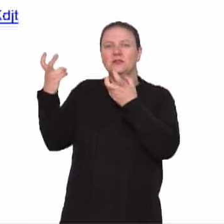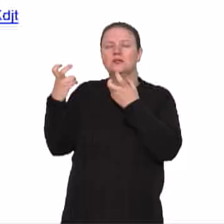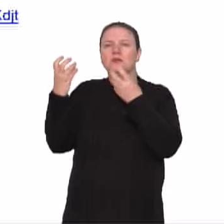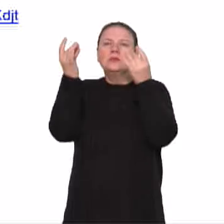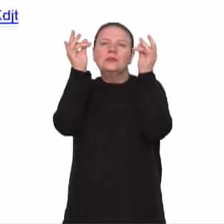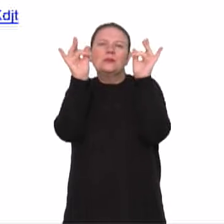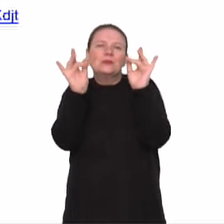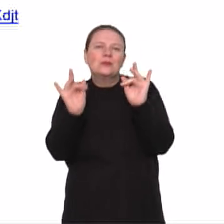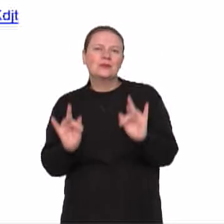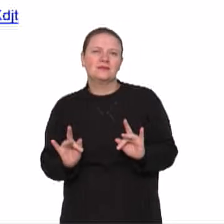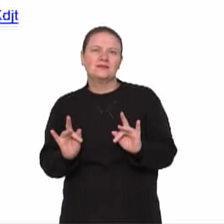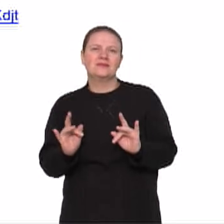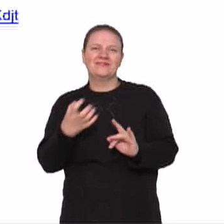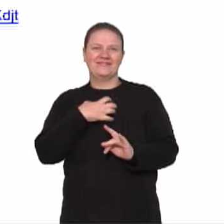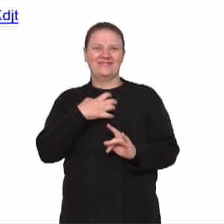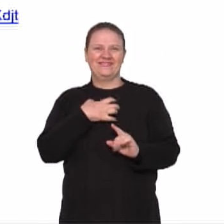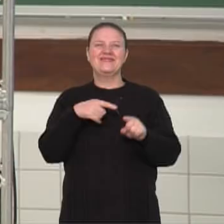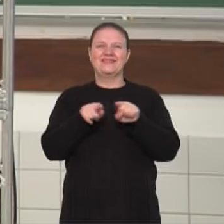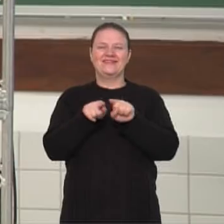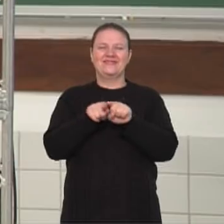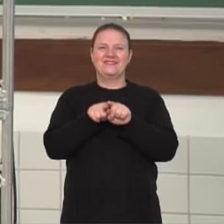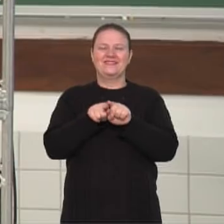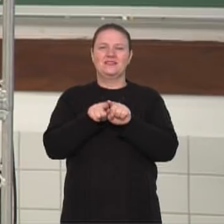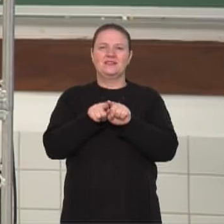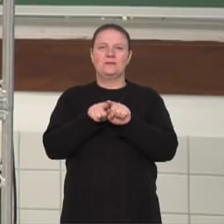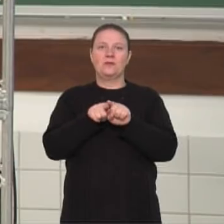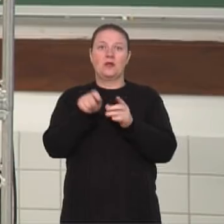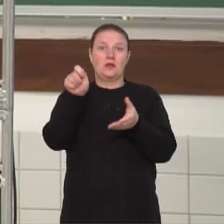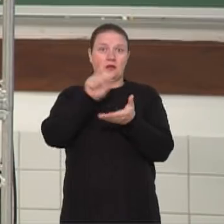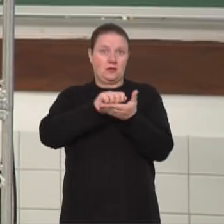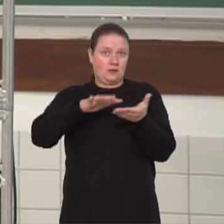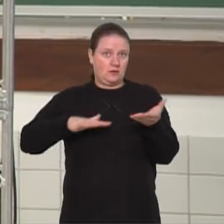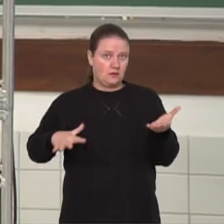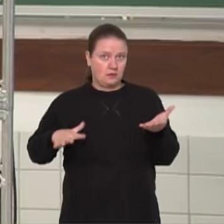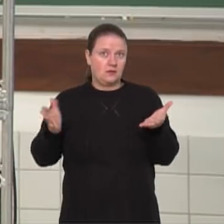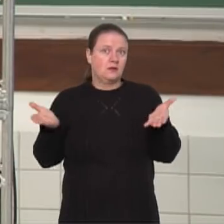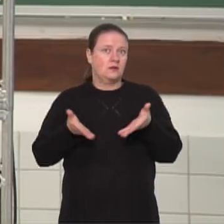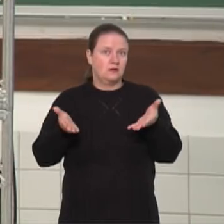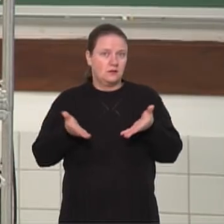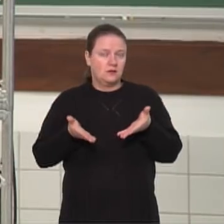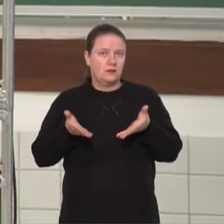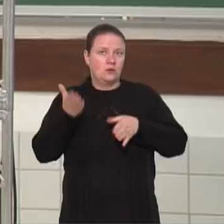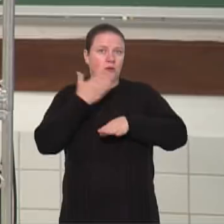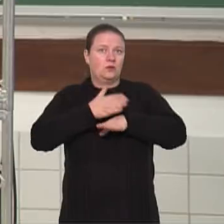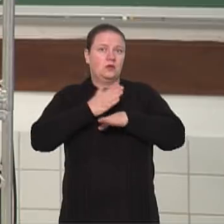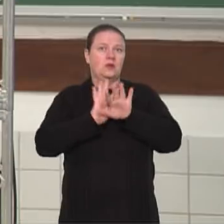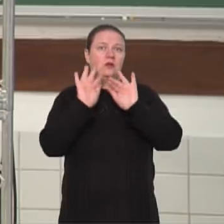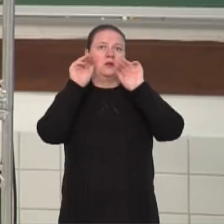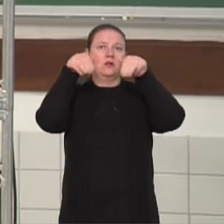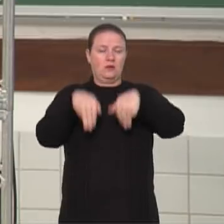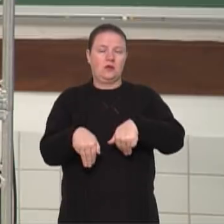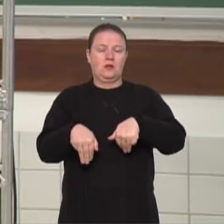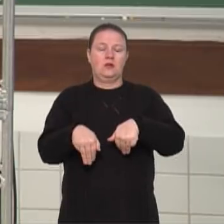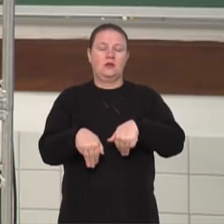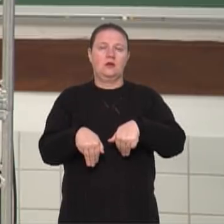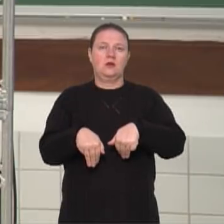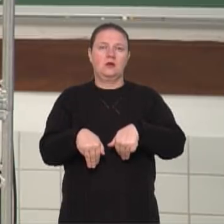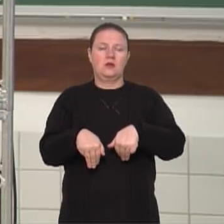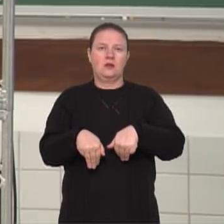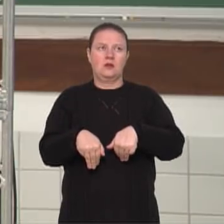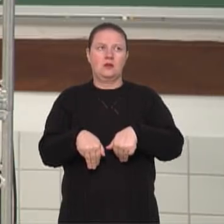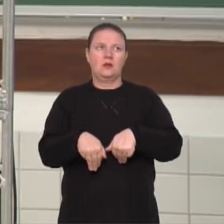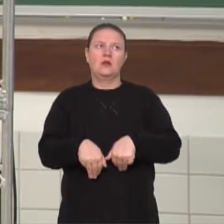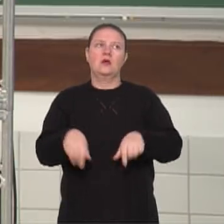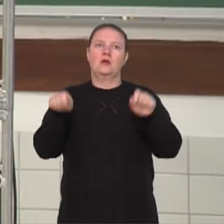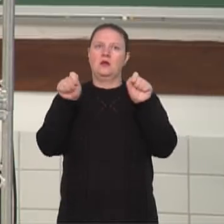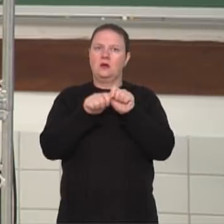máximo, fazer aí essa transcrição. Certo? Então, a atividade é essa, né? O exercício final. Vocês vão